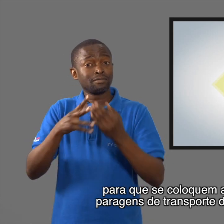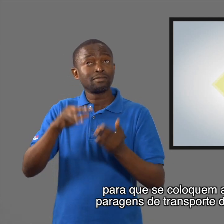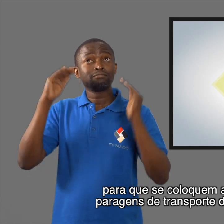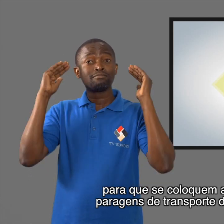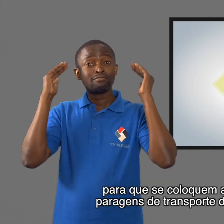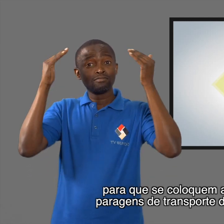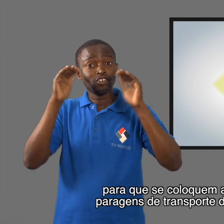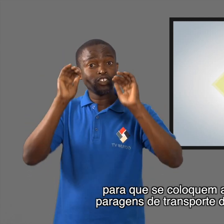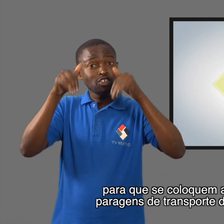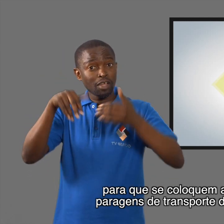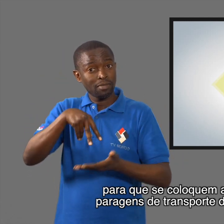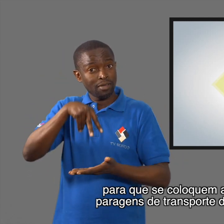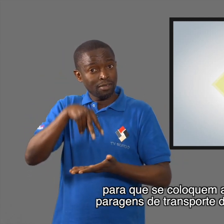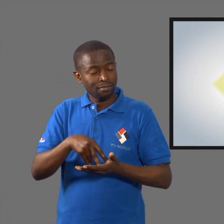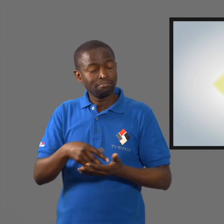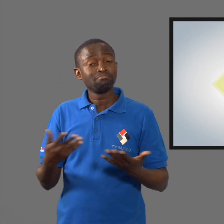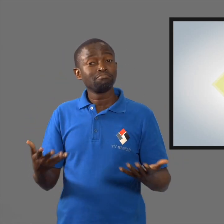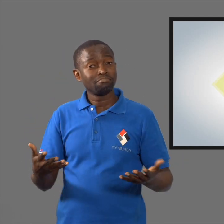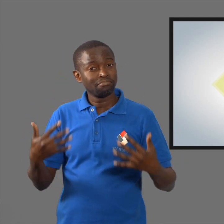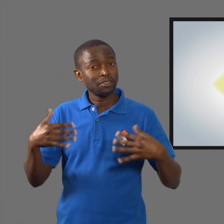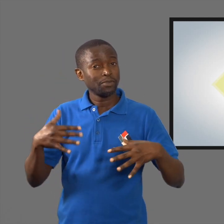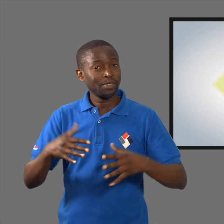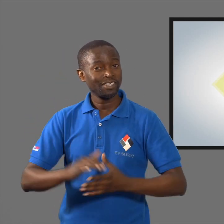paraxas de transportes de passageiros